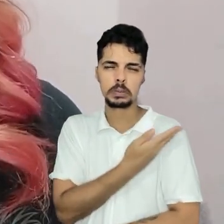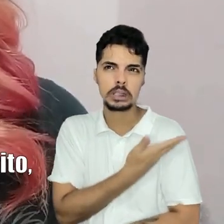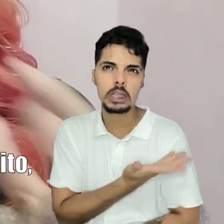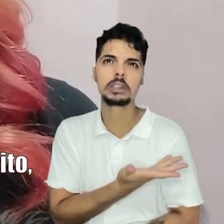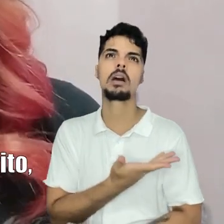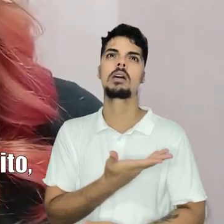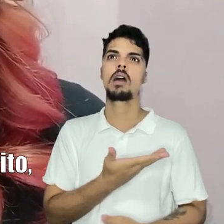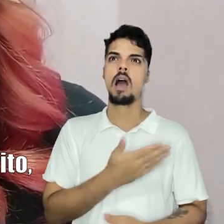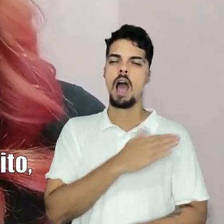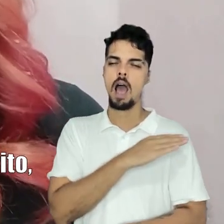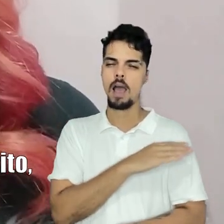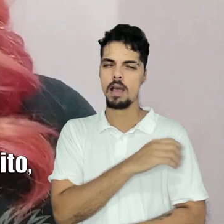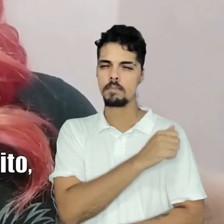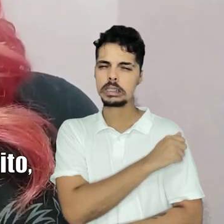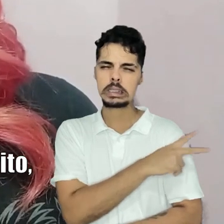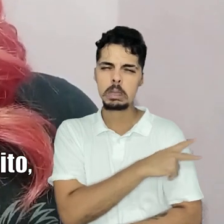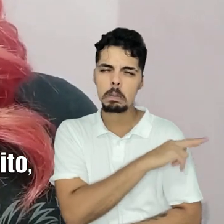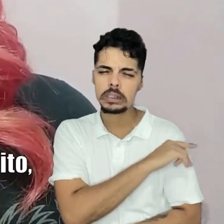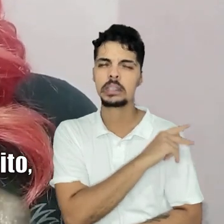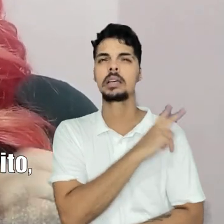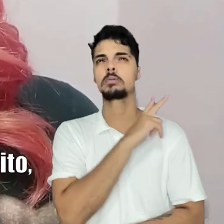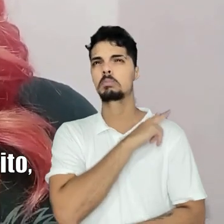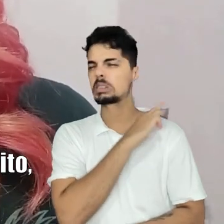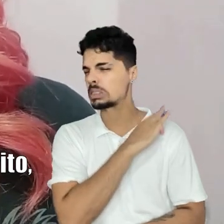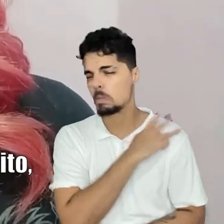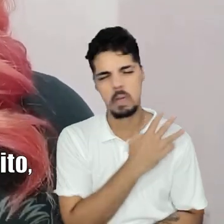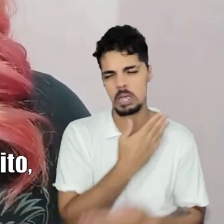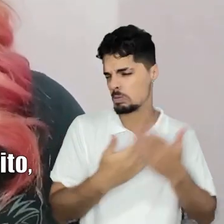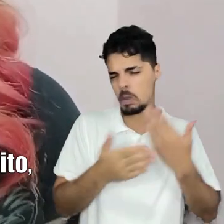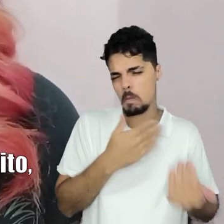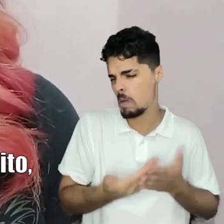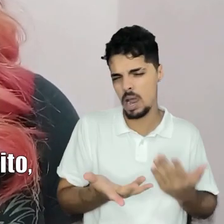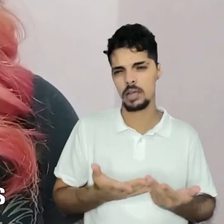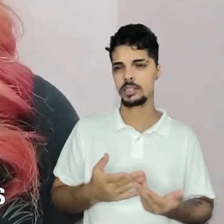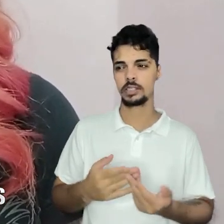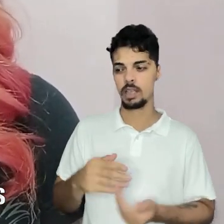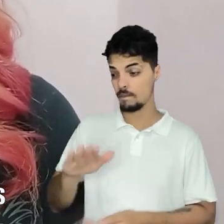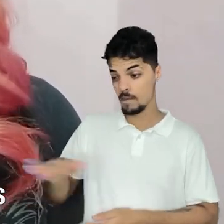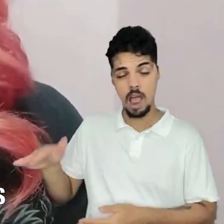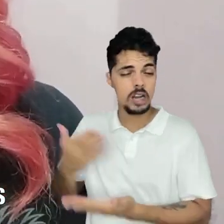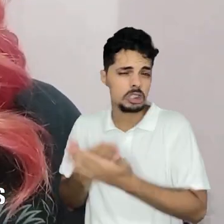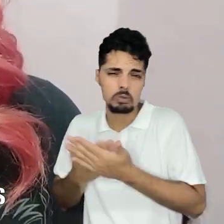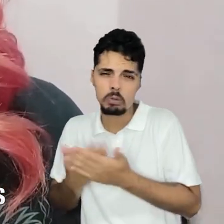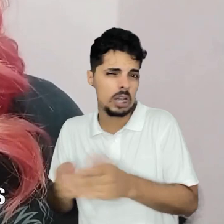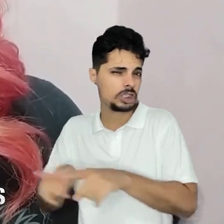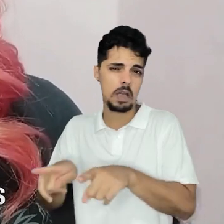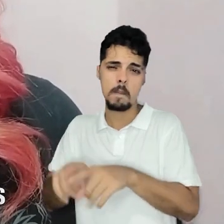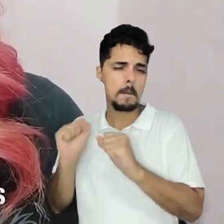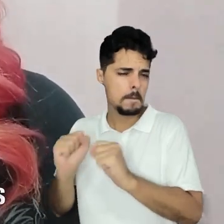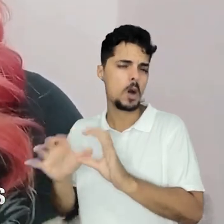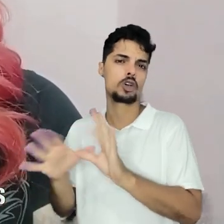trechos, apresentar o livro, como ele foi escrito, a sua capa, e demonstrar a eles como funciona o